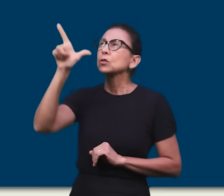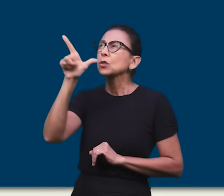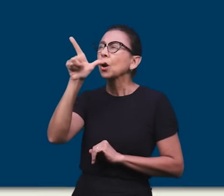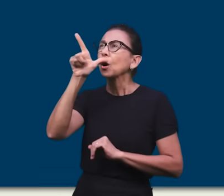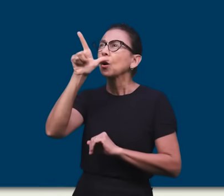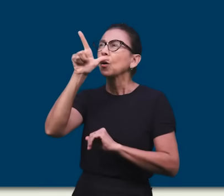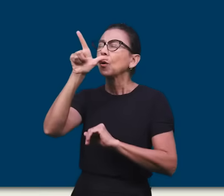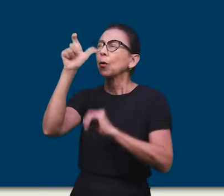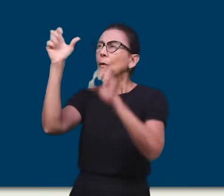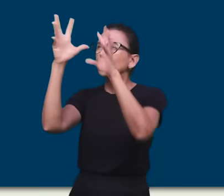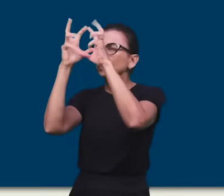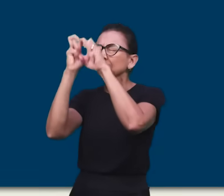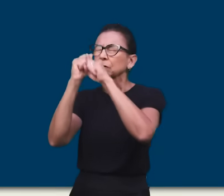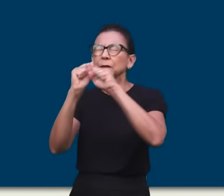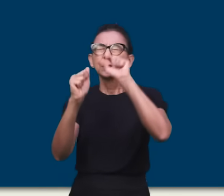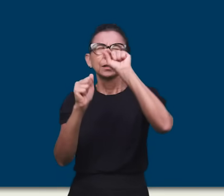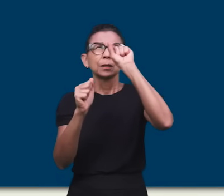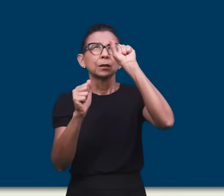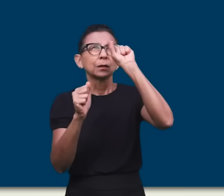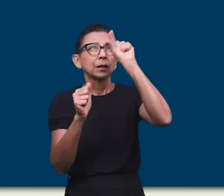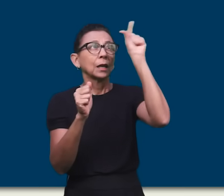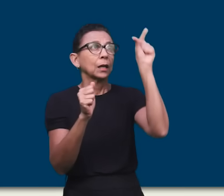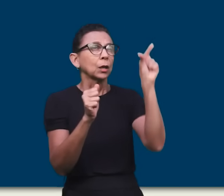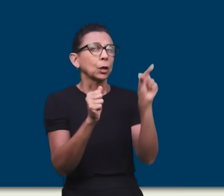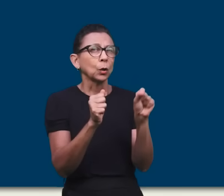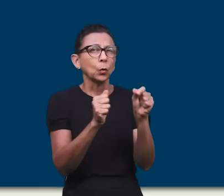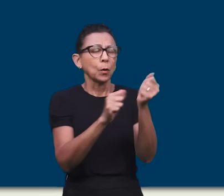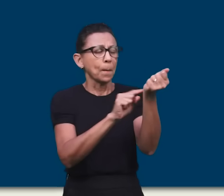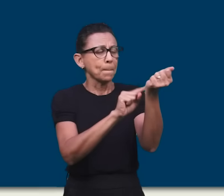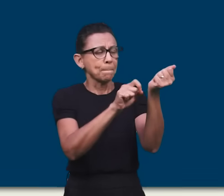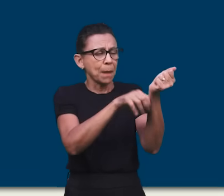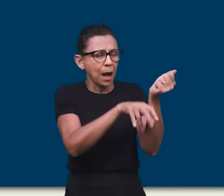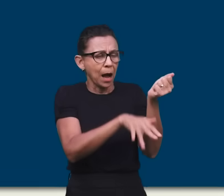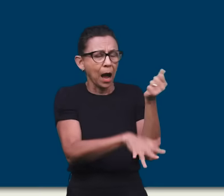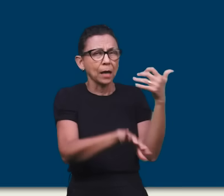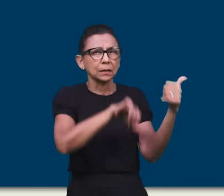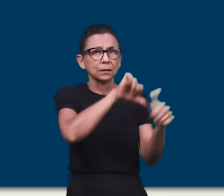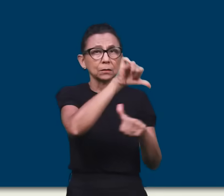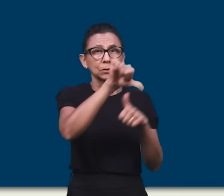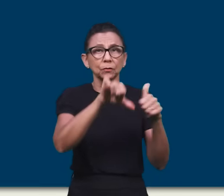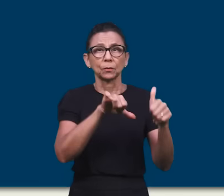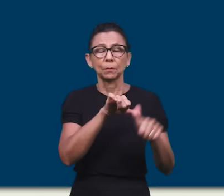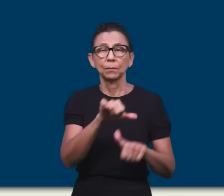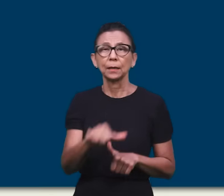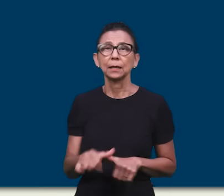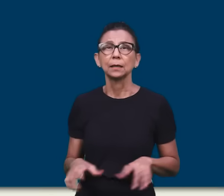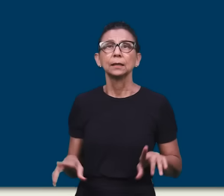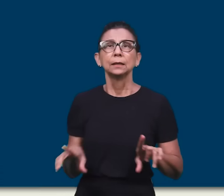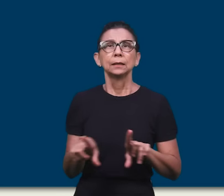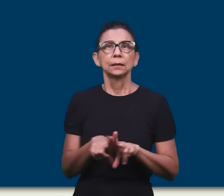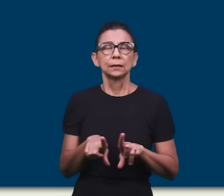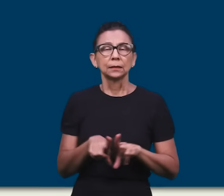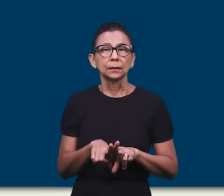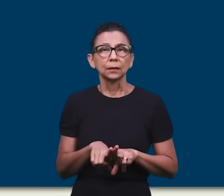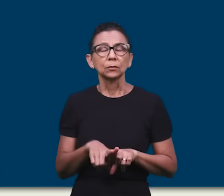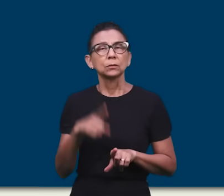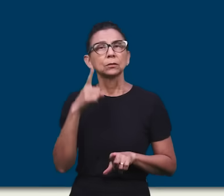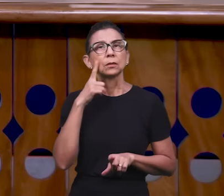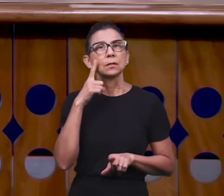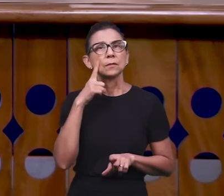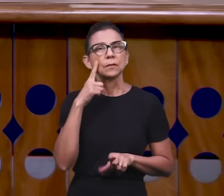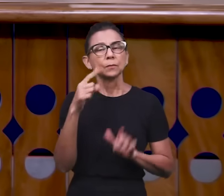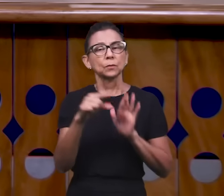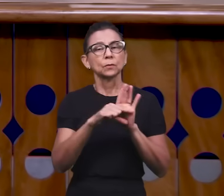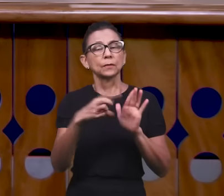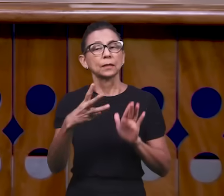sangue, antes que venha o grande e terrível dia do Senhor. Também, a partir do verso 30, podemos